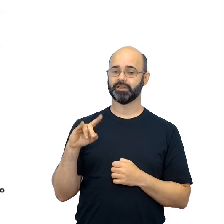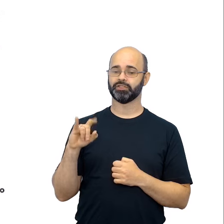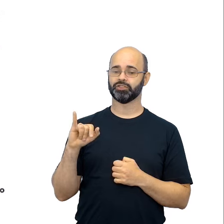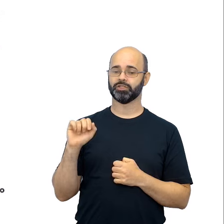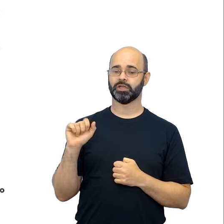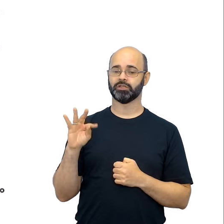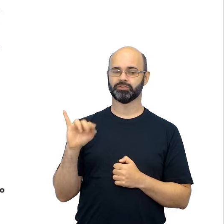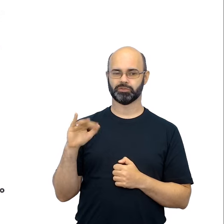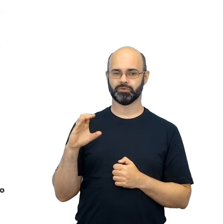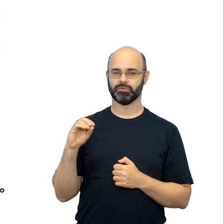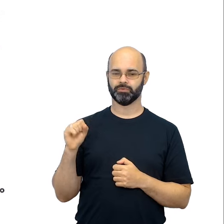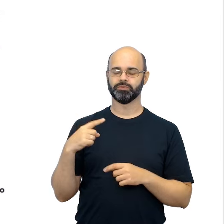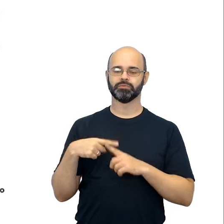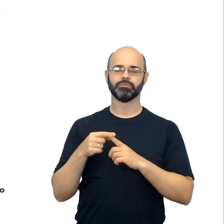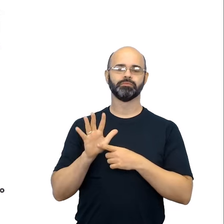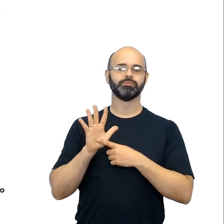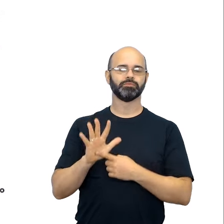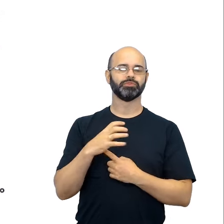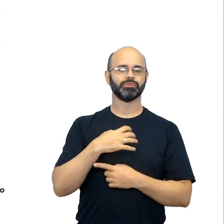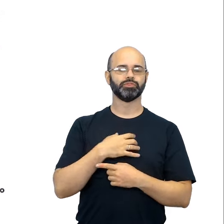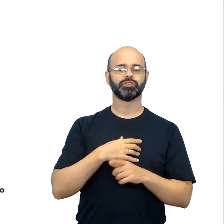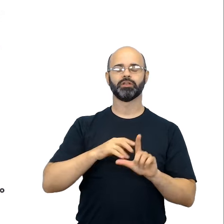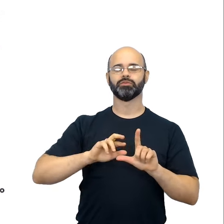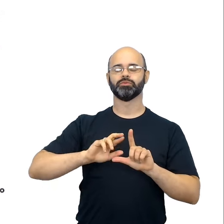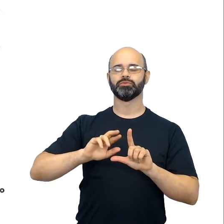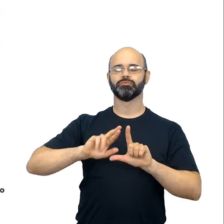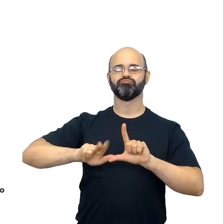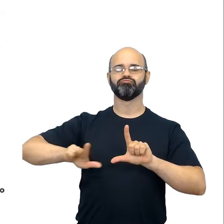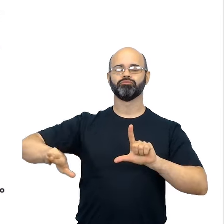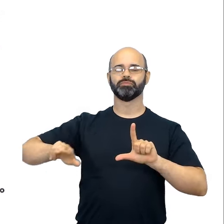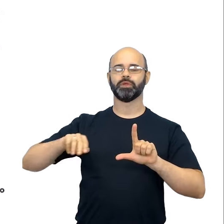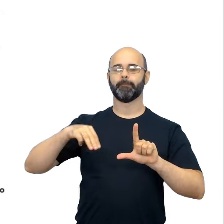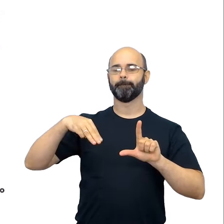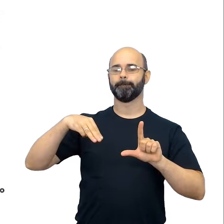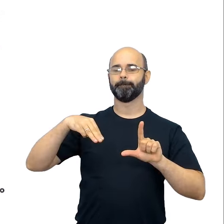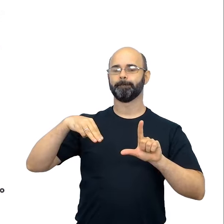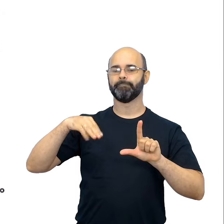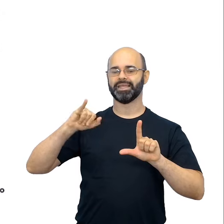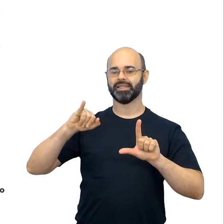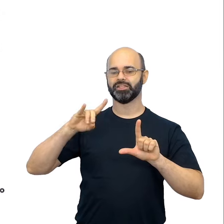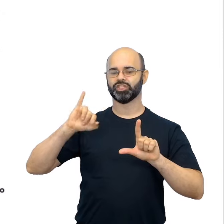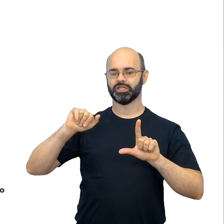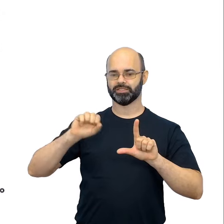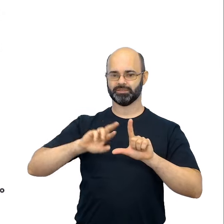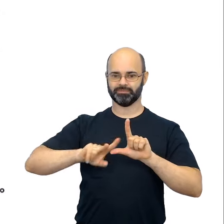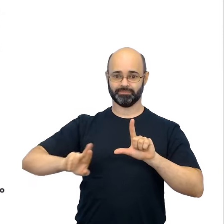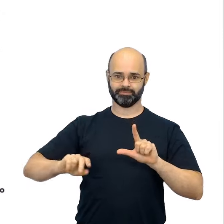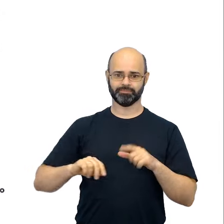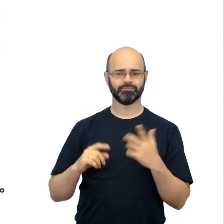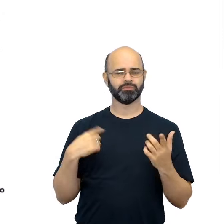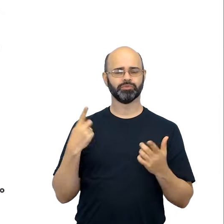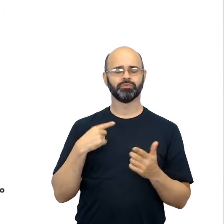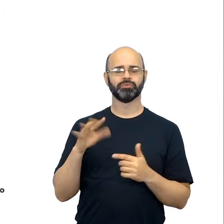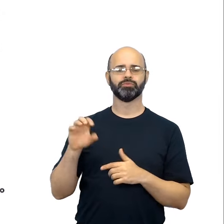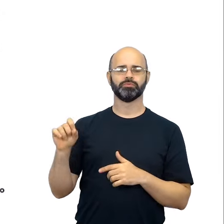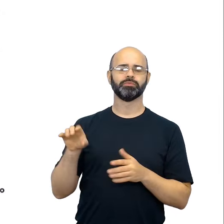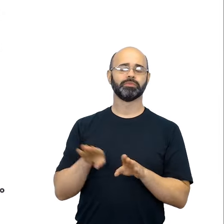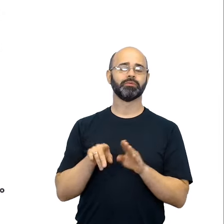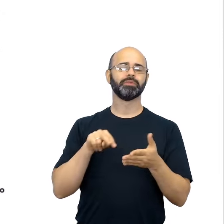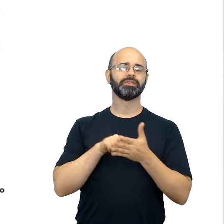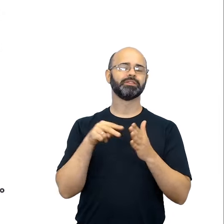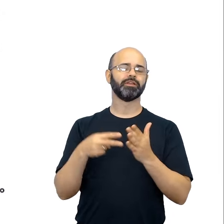nossa disposição por meio de diferentes mídias, certo? E eles são multissemióticos, porque nós podemos extrair aí diferentes sentidos,